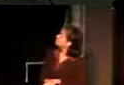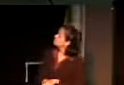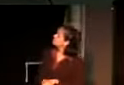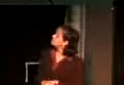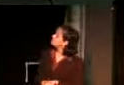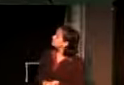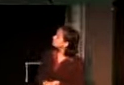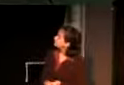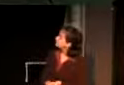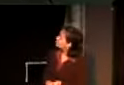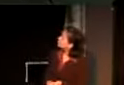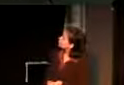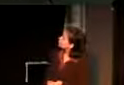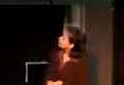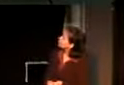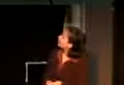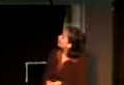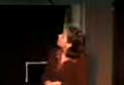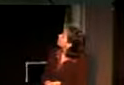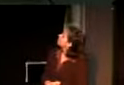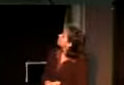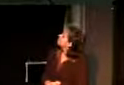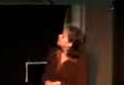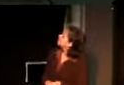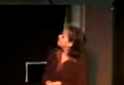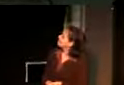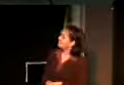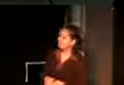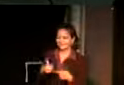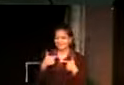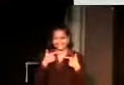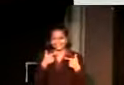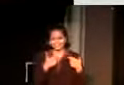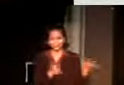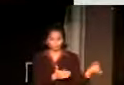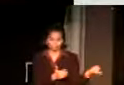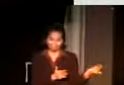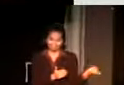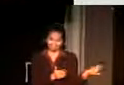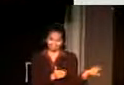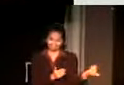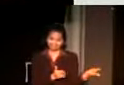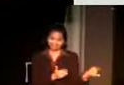e olhar e ver a vida e esse agora